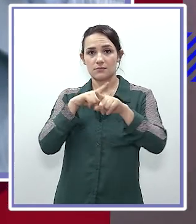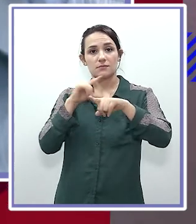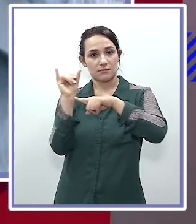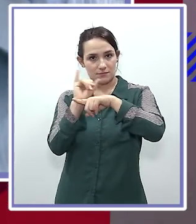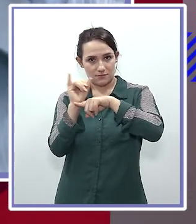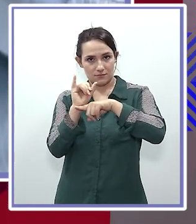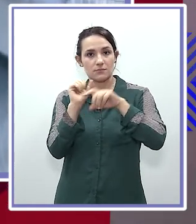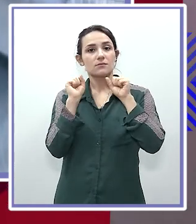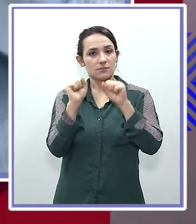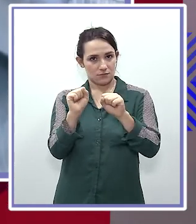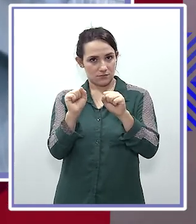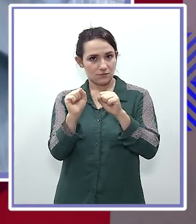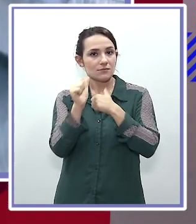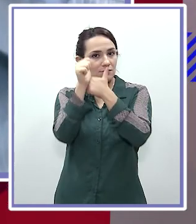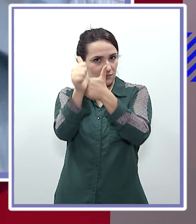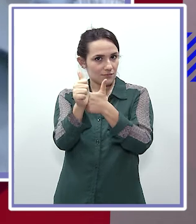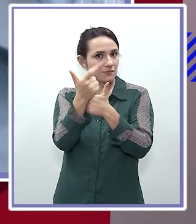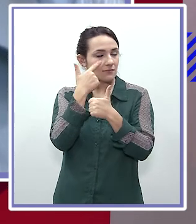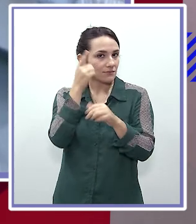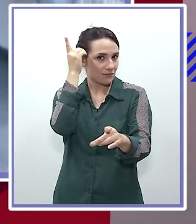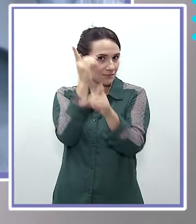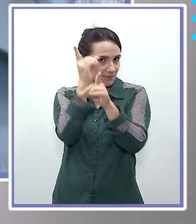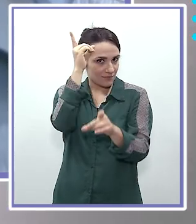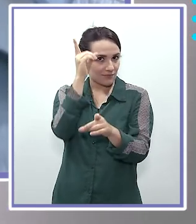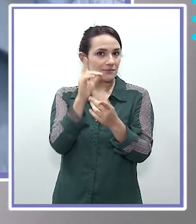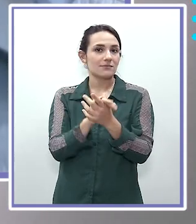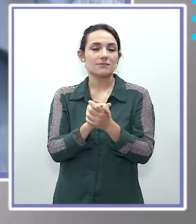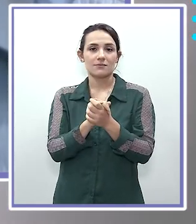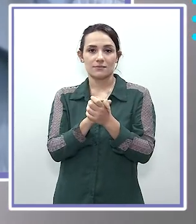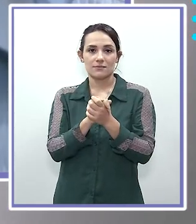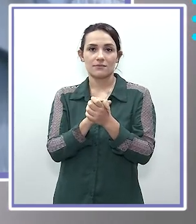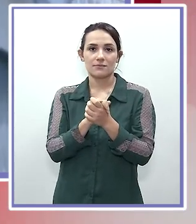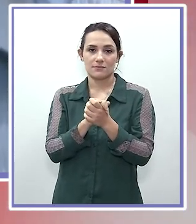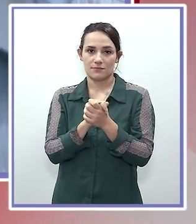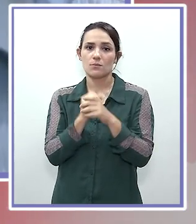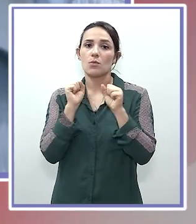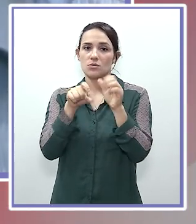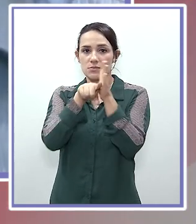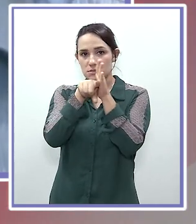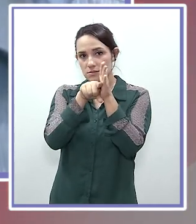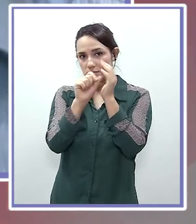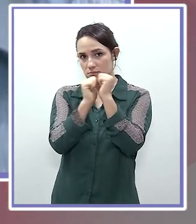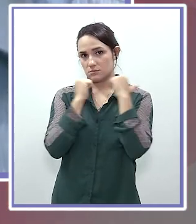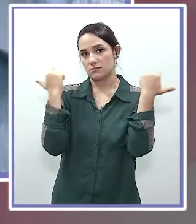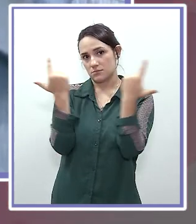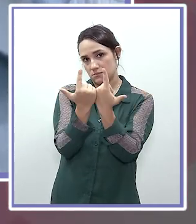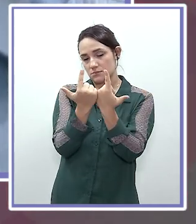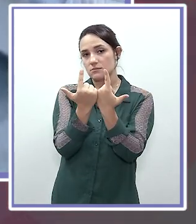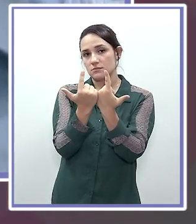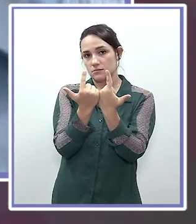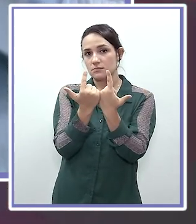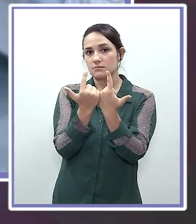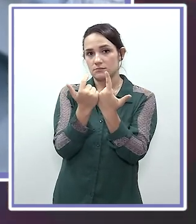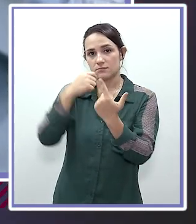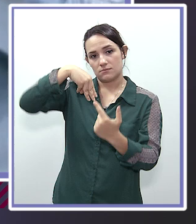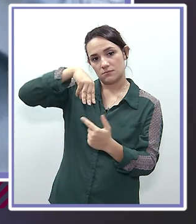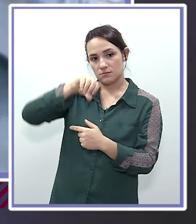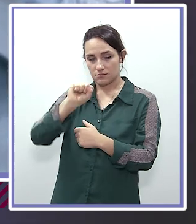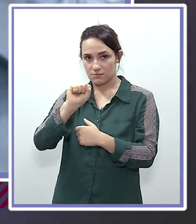lá no YouTube, o link está aí na tela, é só buscar por esse link ou lá no YouTube pesquisar por Assembleia